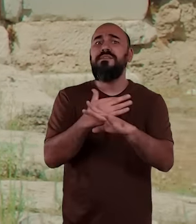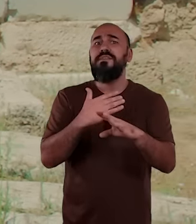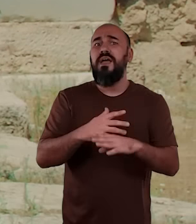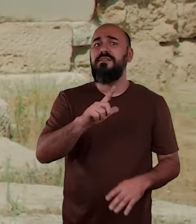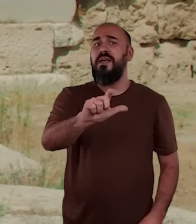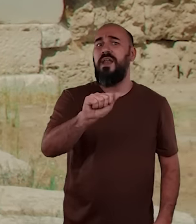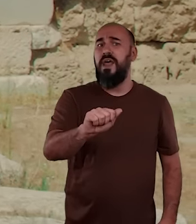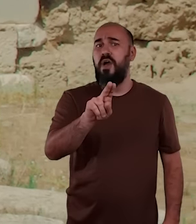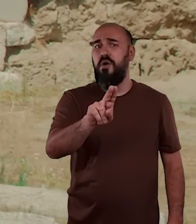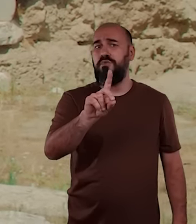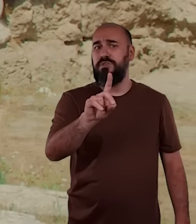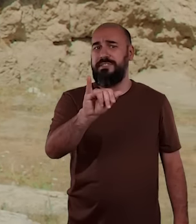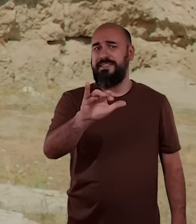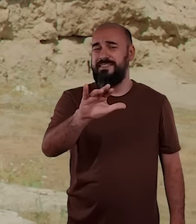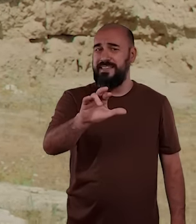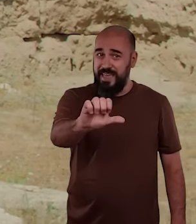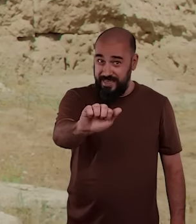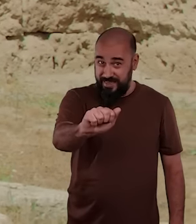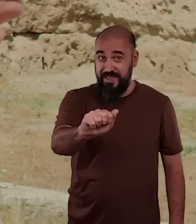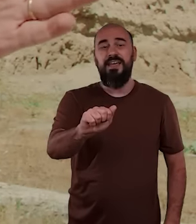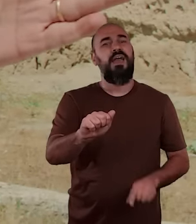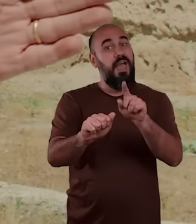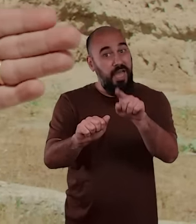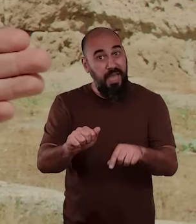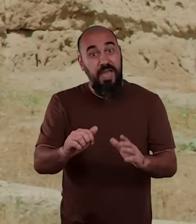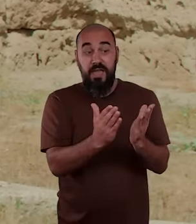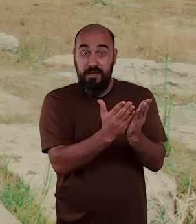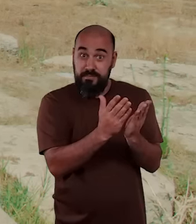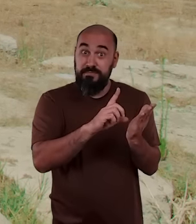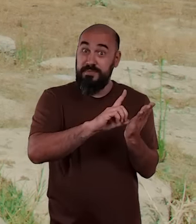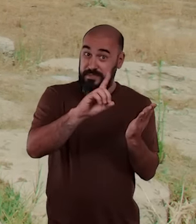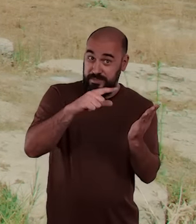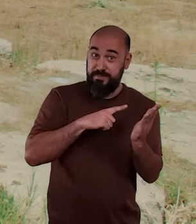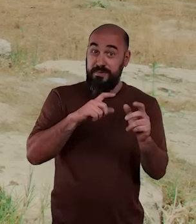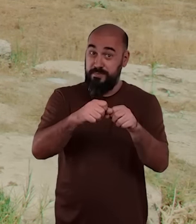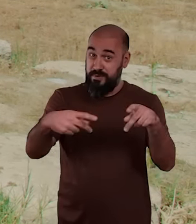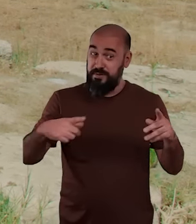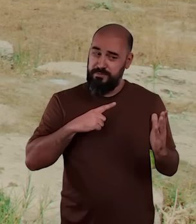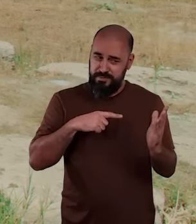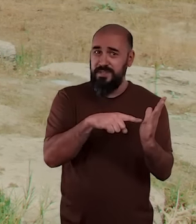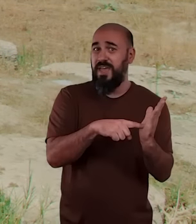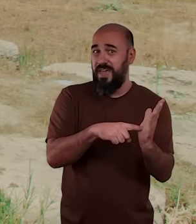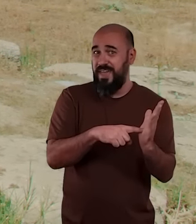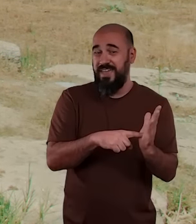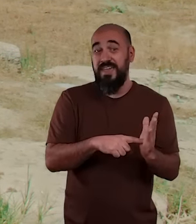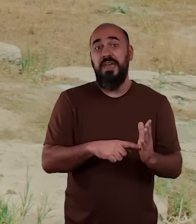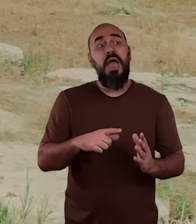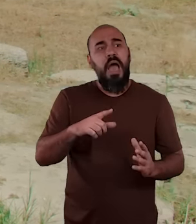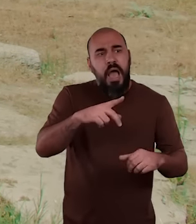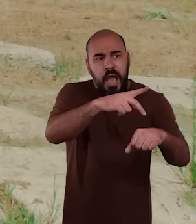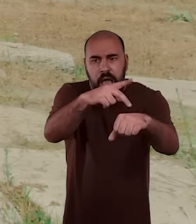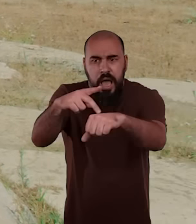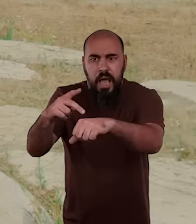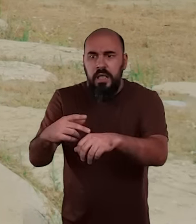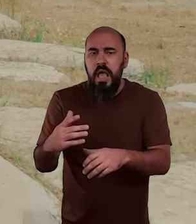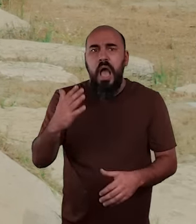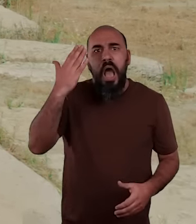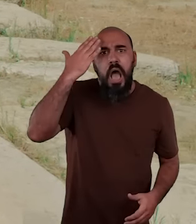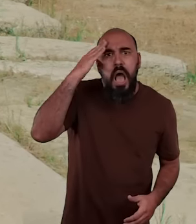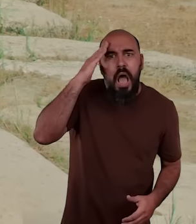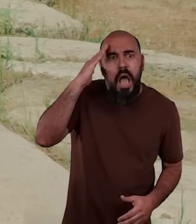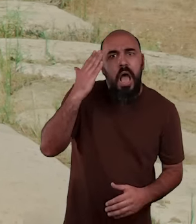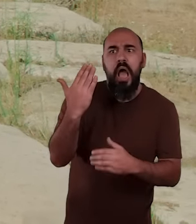metrópole mencionada na carta do Apocalipse, que todo mundo já ouviu falar. Você vai ver como essas ruínas ajudam a contextualizar